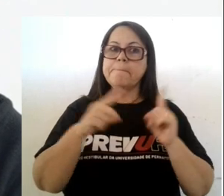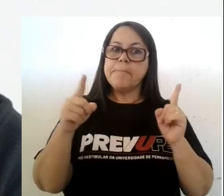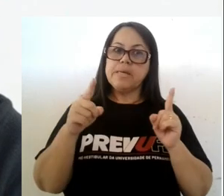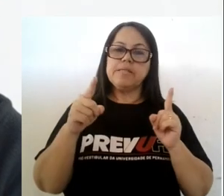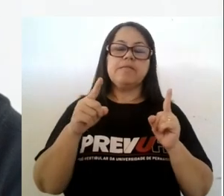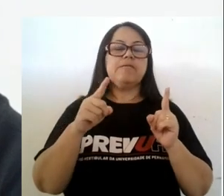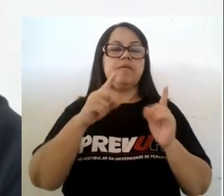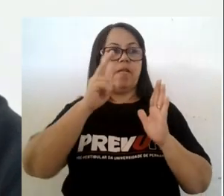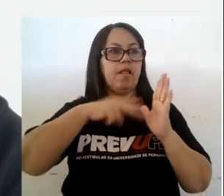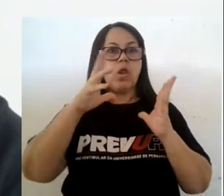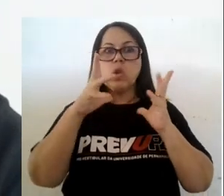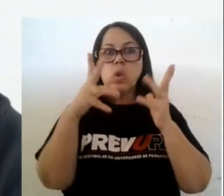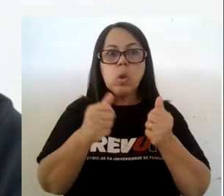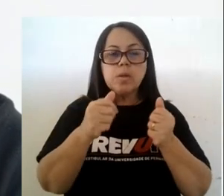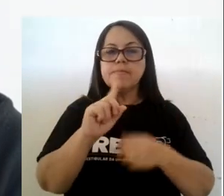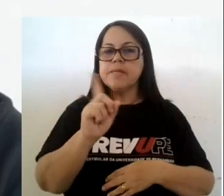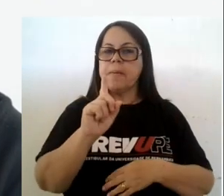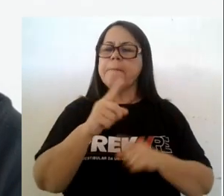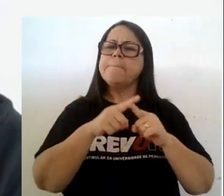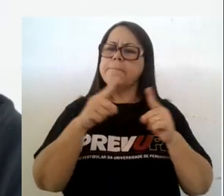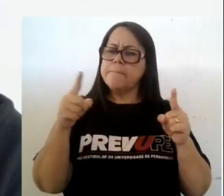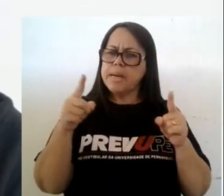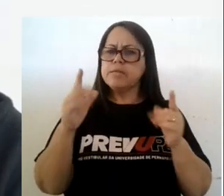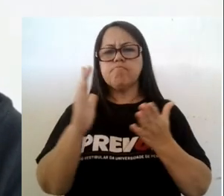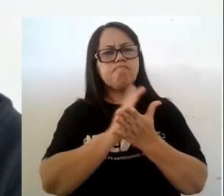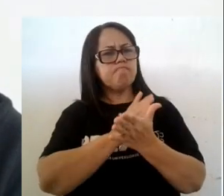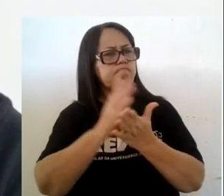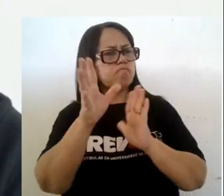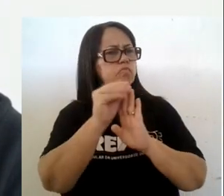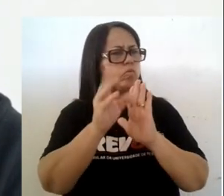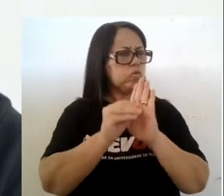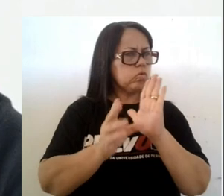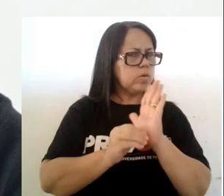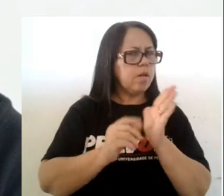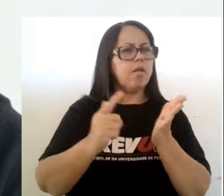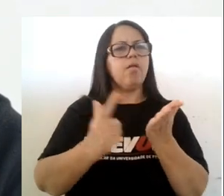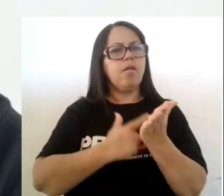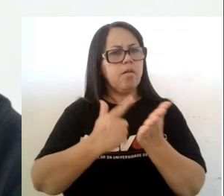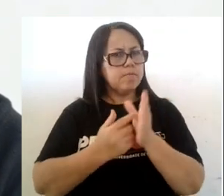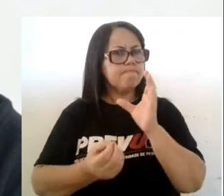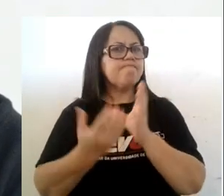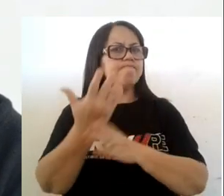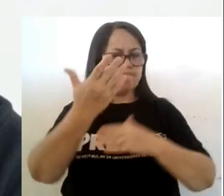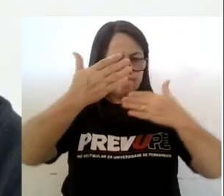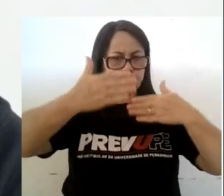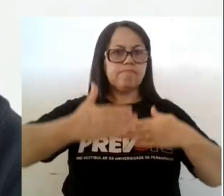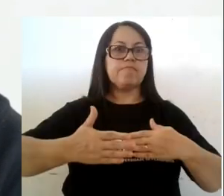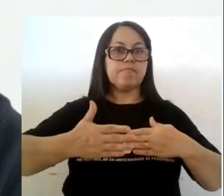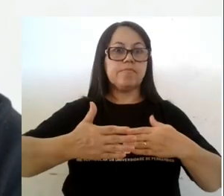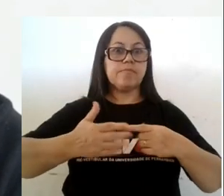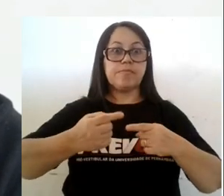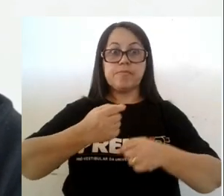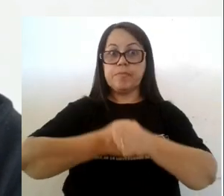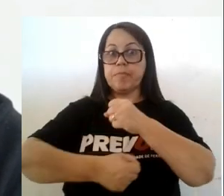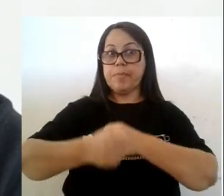precis não ler determinados Livros mas ainda assim alguns conteúdos e livros aparecem com mais frequência na prova na